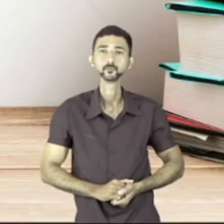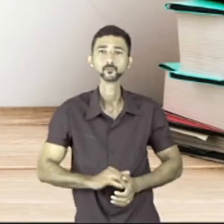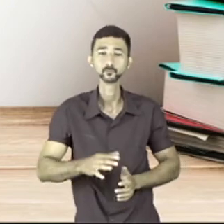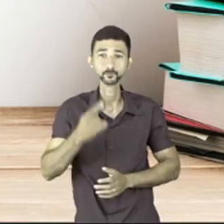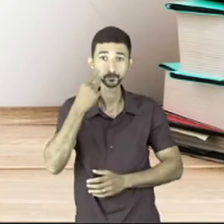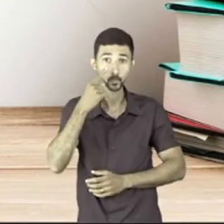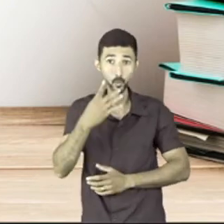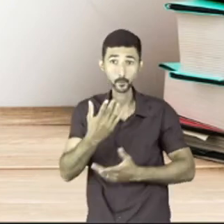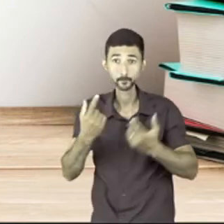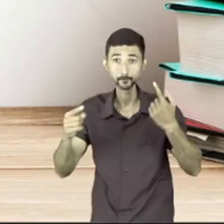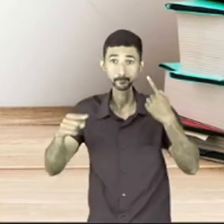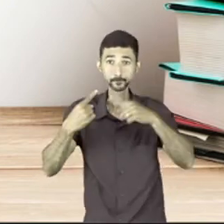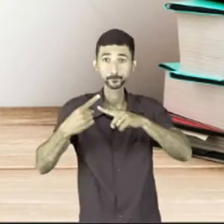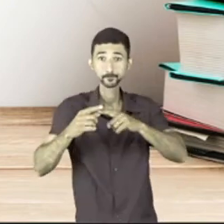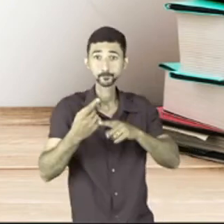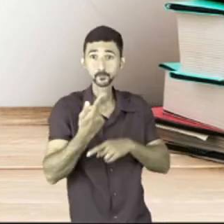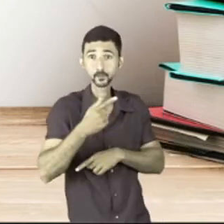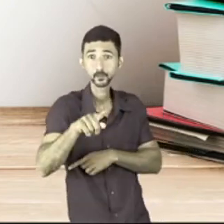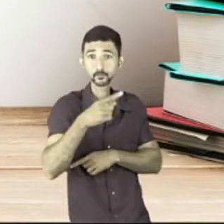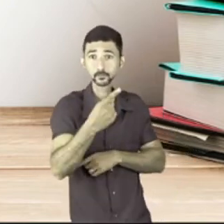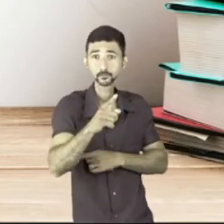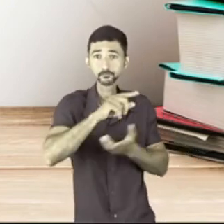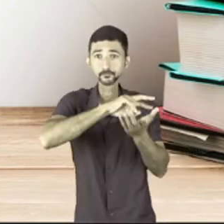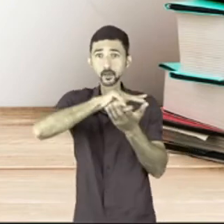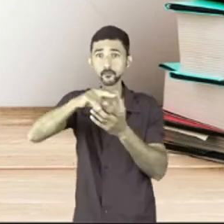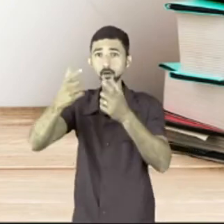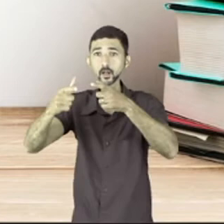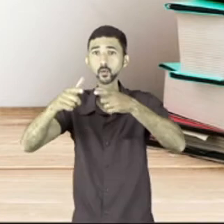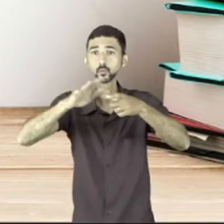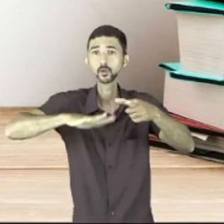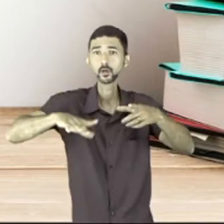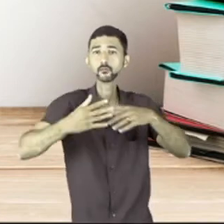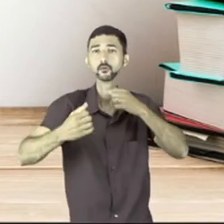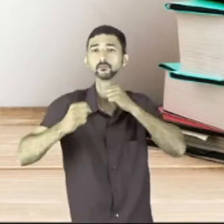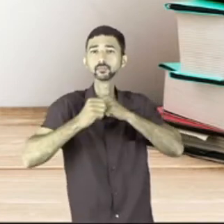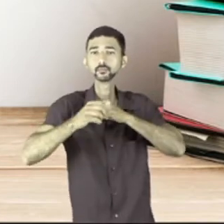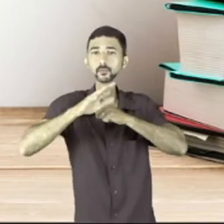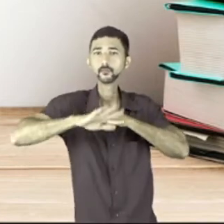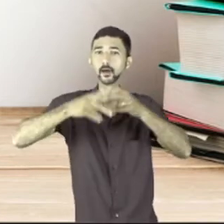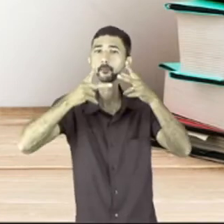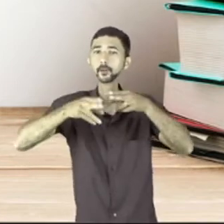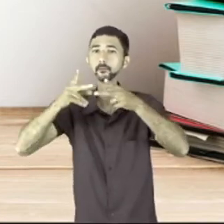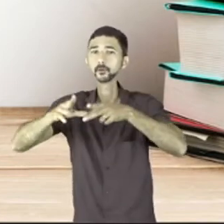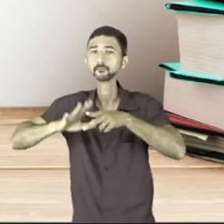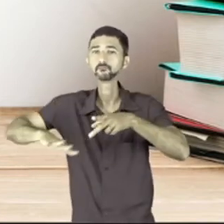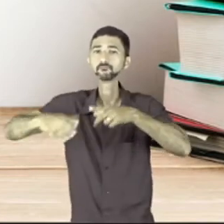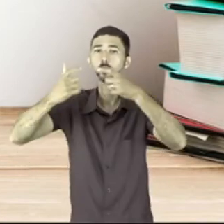olha só, esse é um campeonato de esgrima. Reparem como tem várias lutas acontecendo ao mesmo tempo.